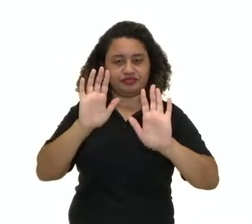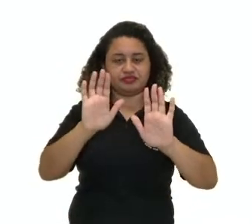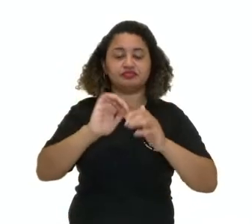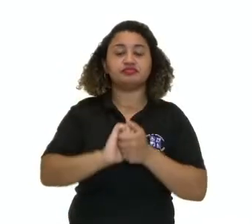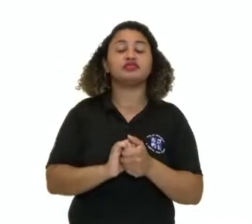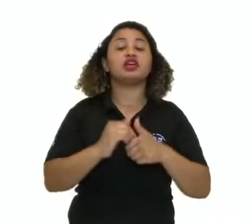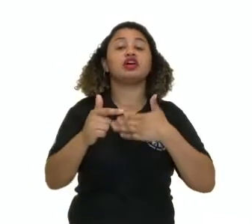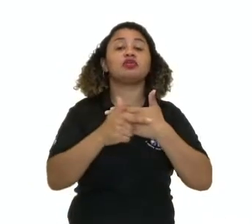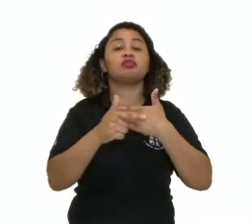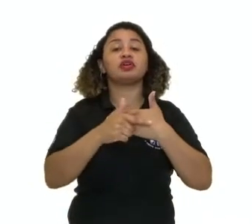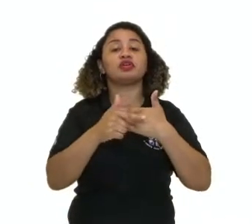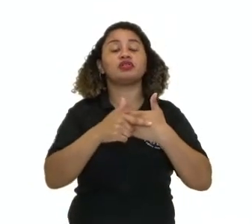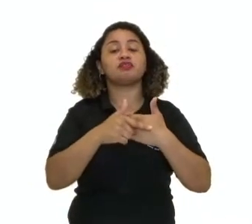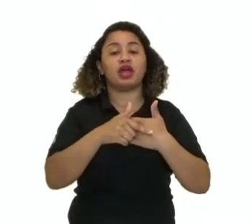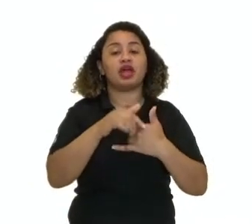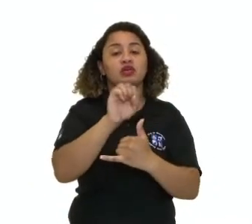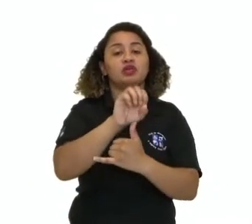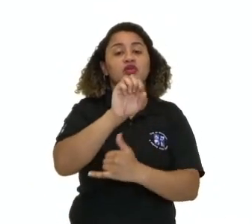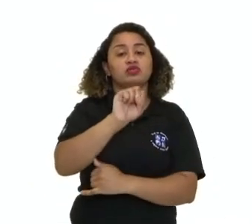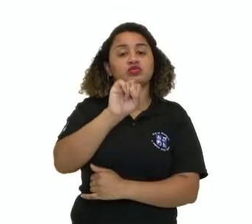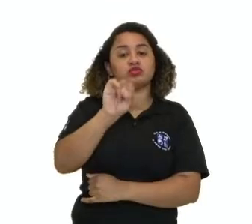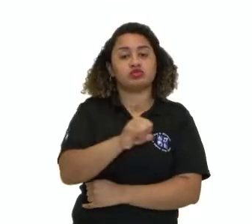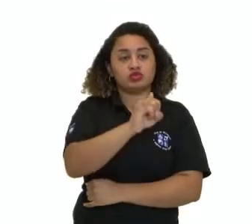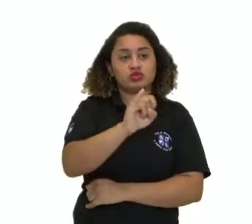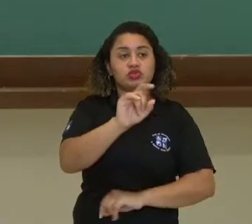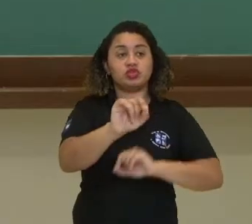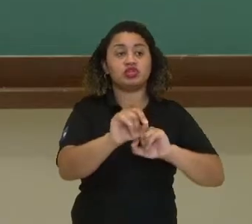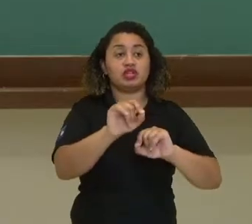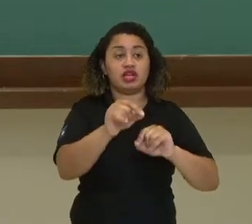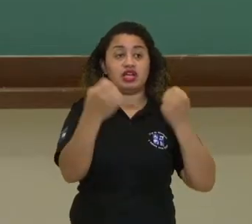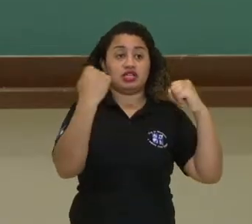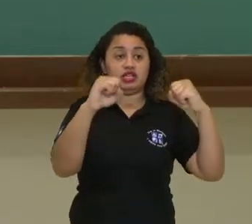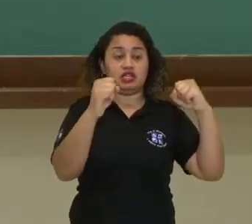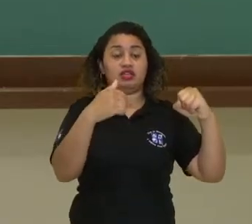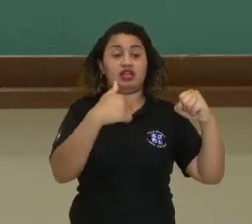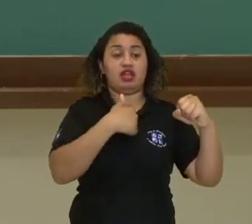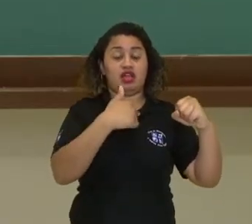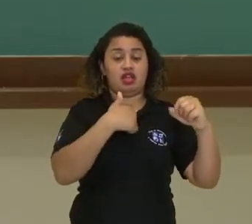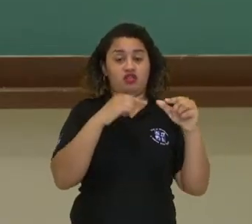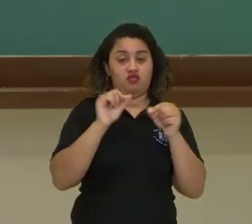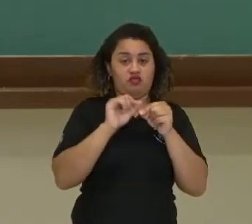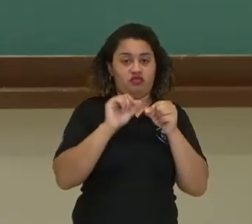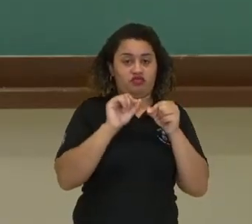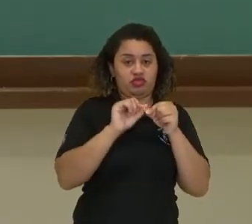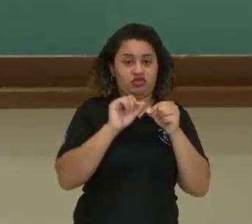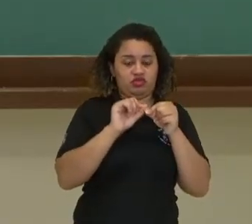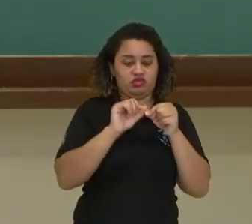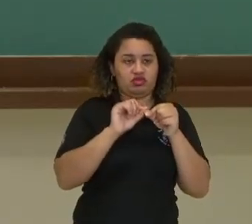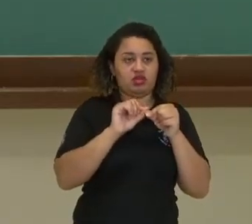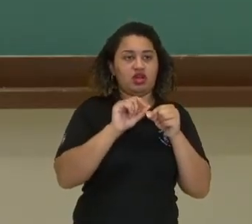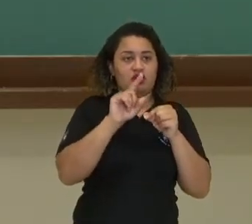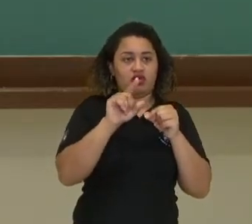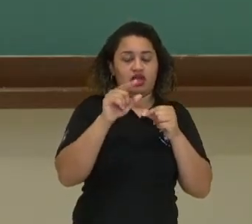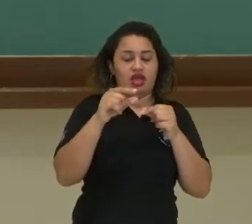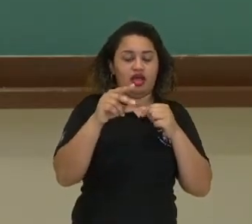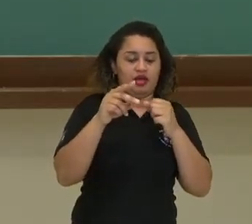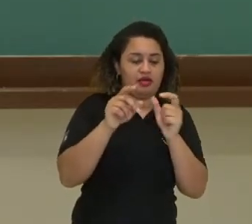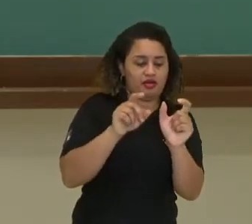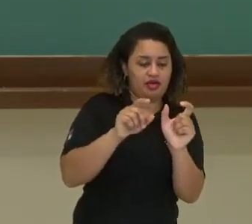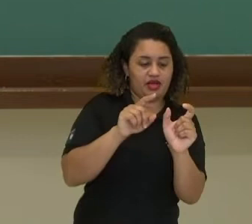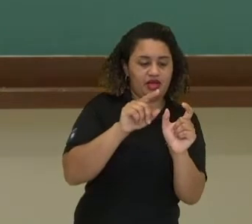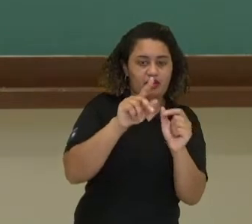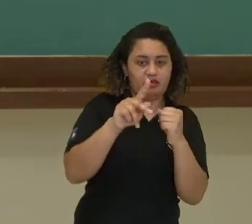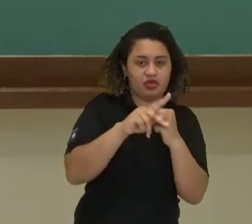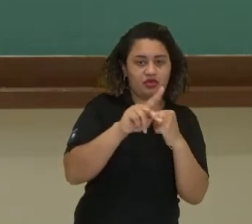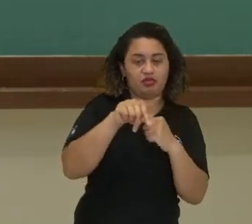Função de sujeito. Esse exercício é para eu fazer. Então, se depois da palavrinha vier um verbo, aí é